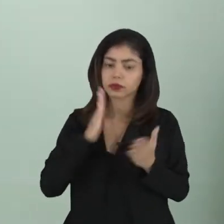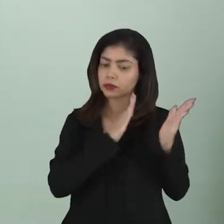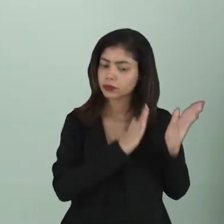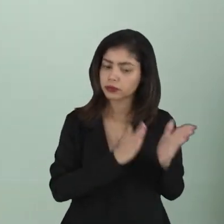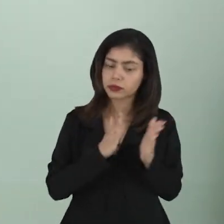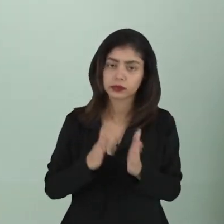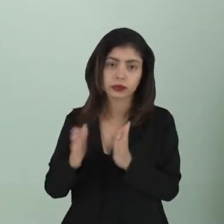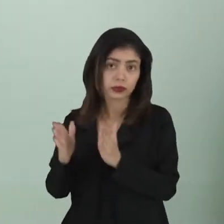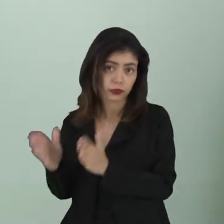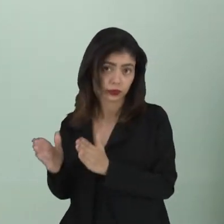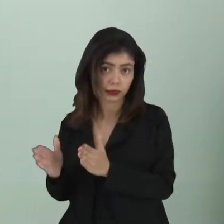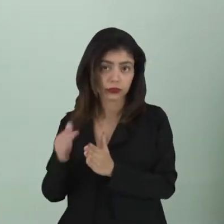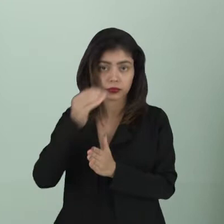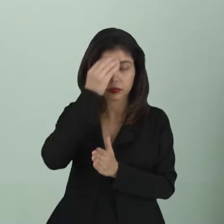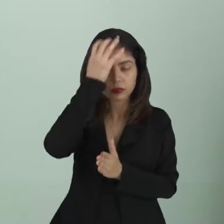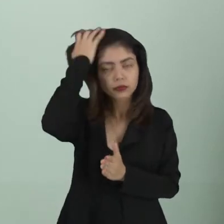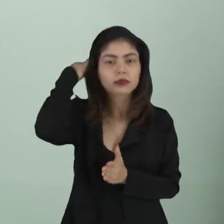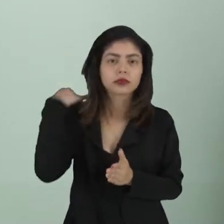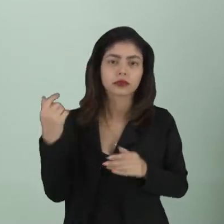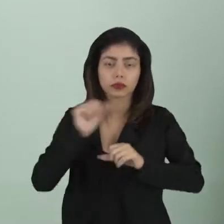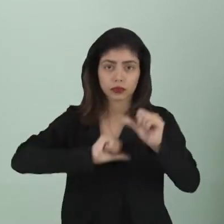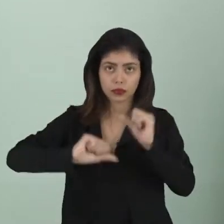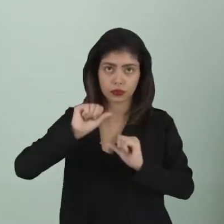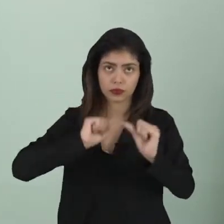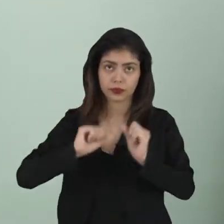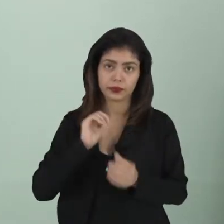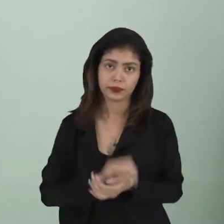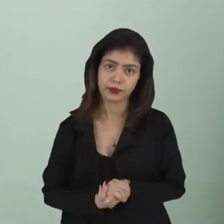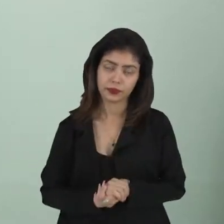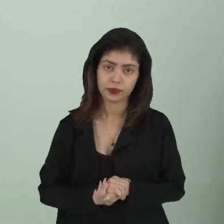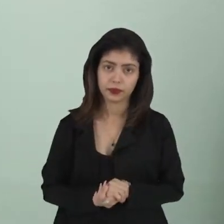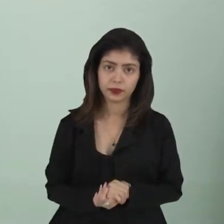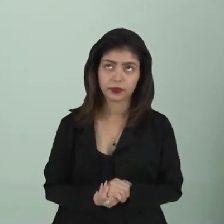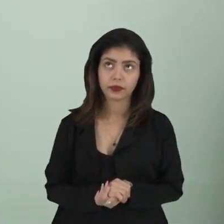passar por sucessivas transformações,